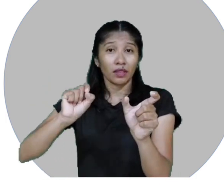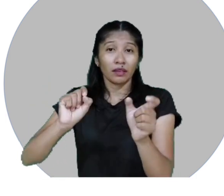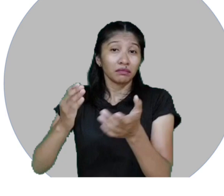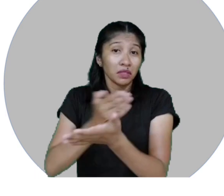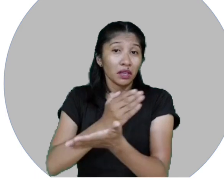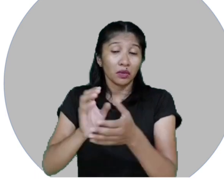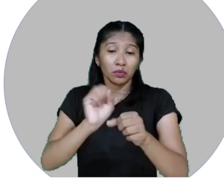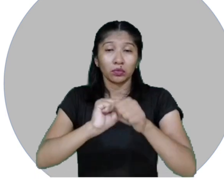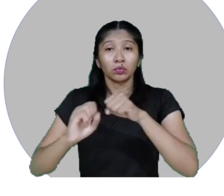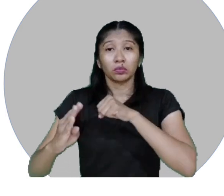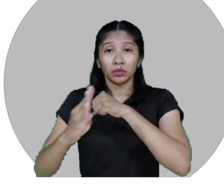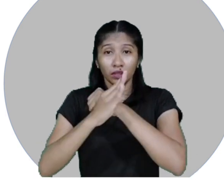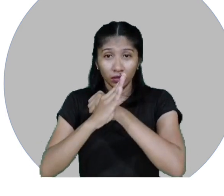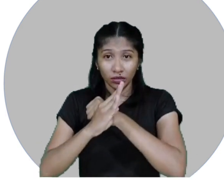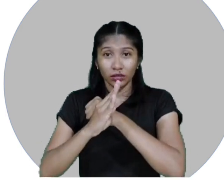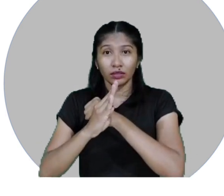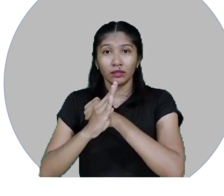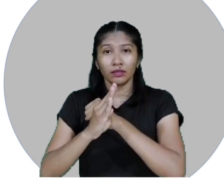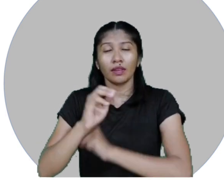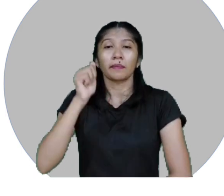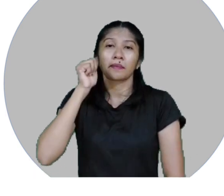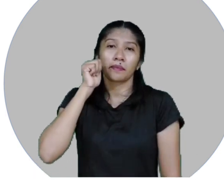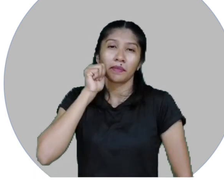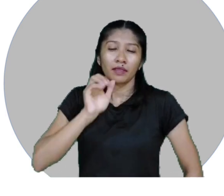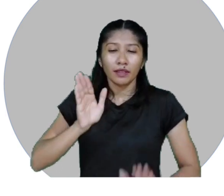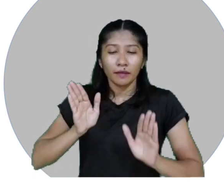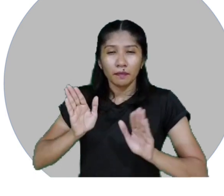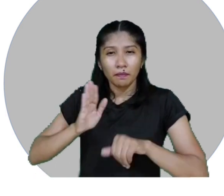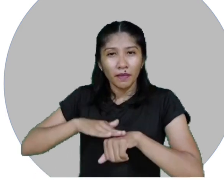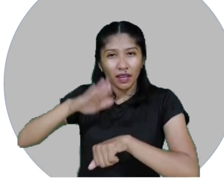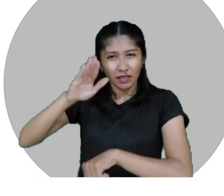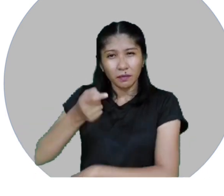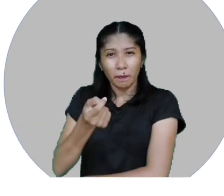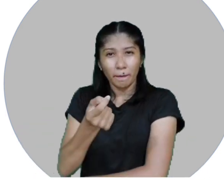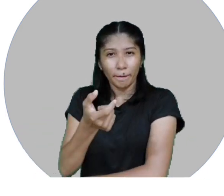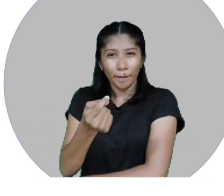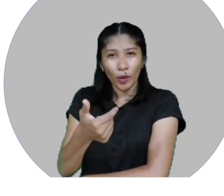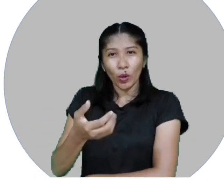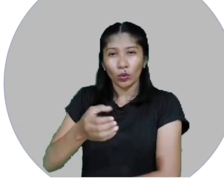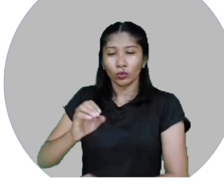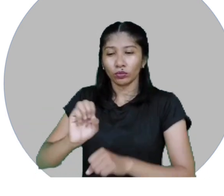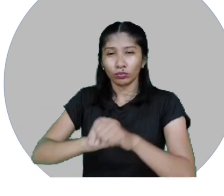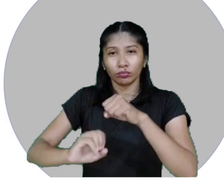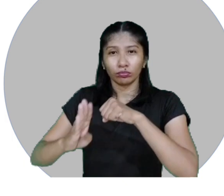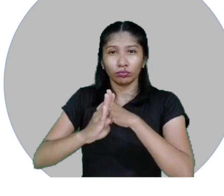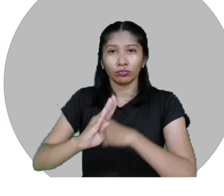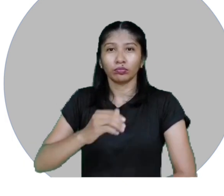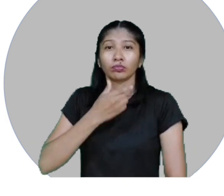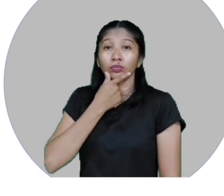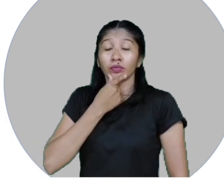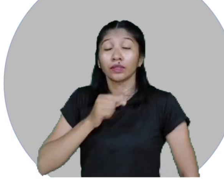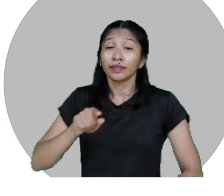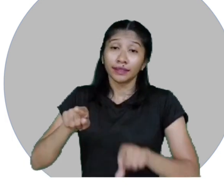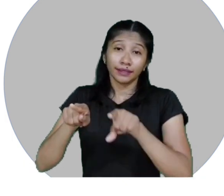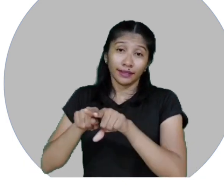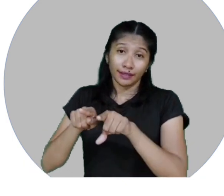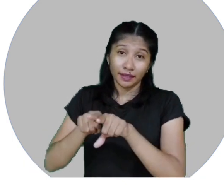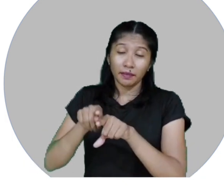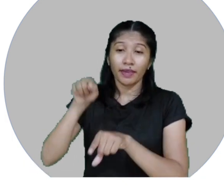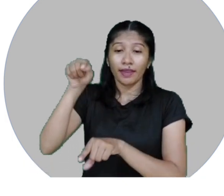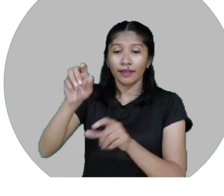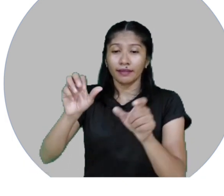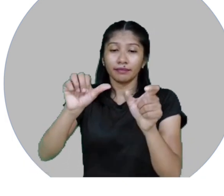dos substantivos são femininos. Encontraremos poucos substantivos masculinos. Também que